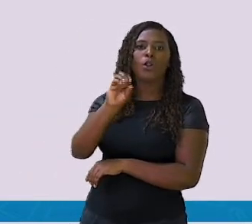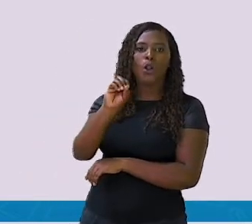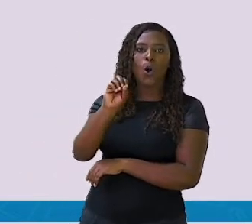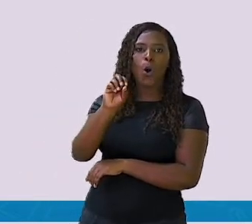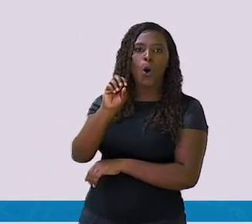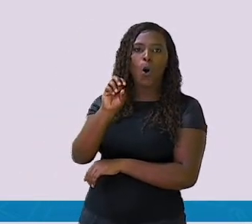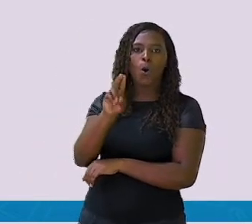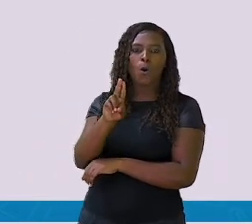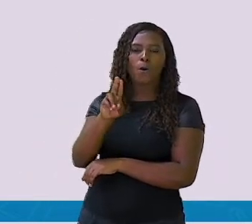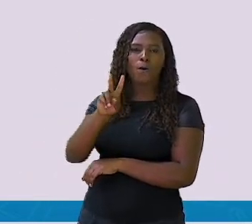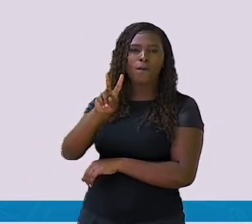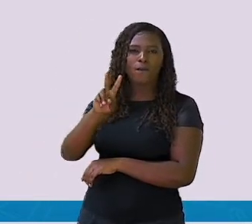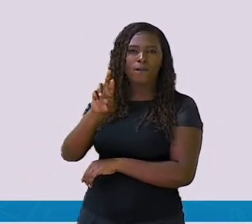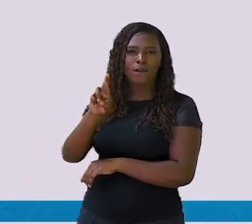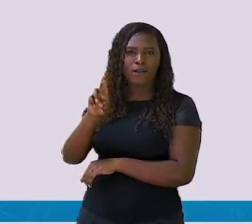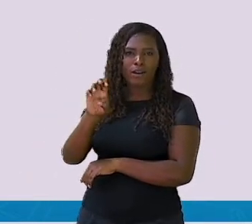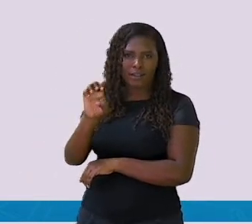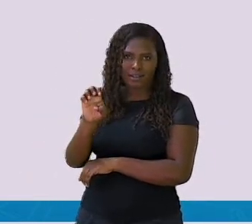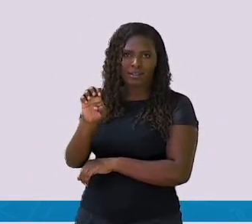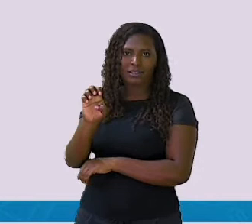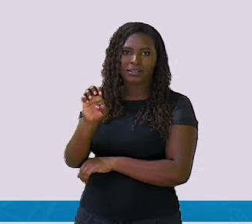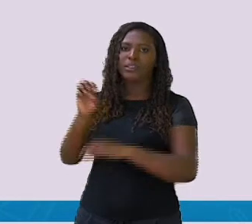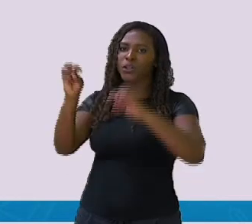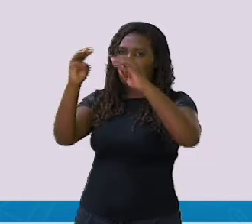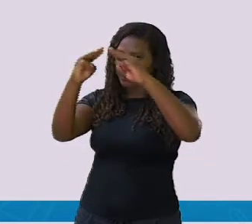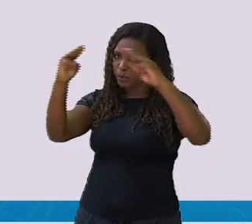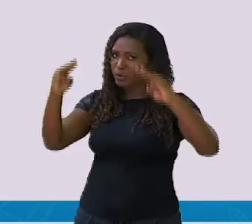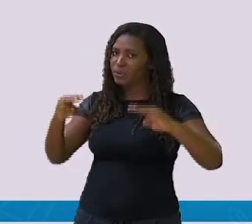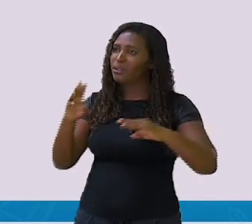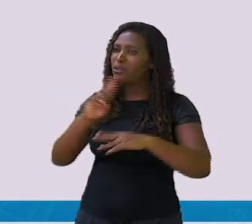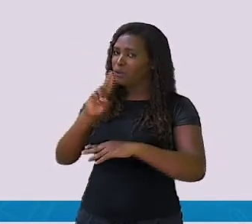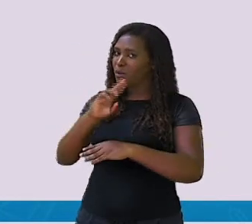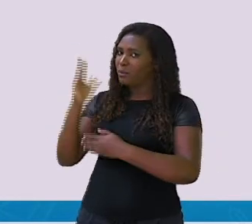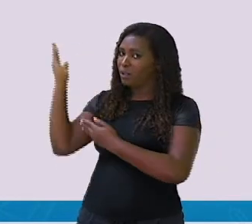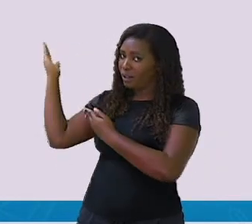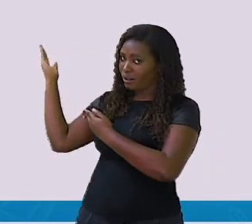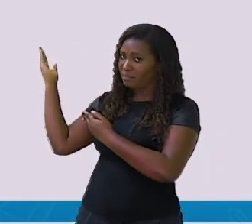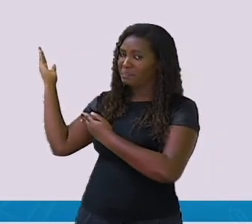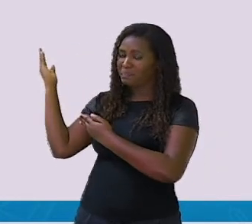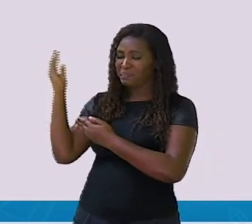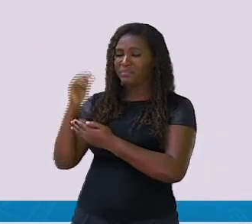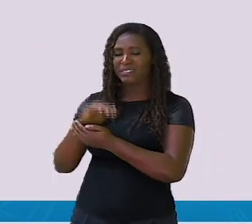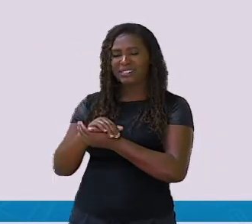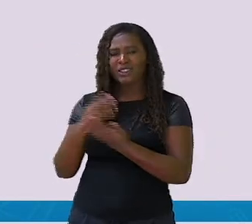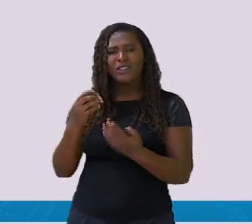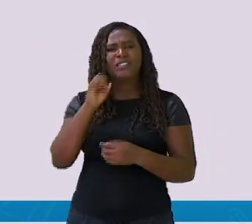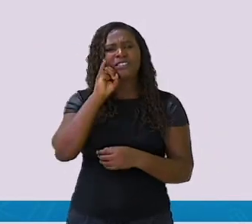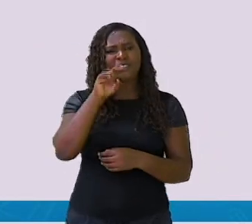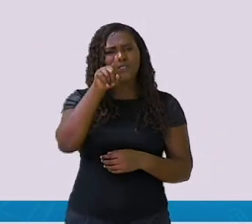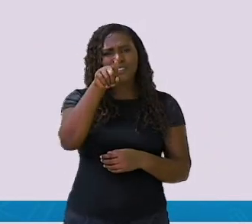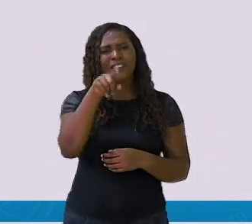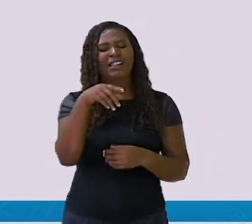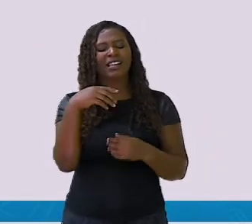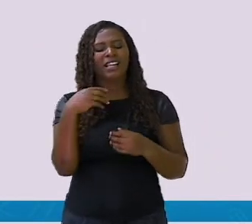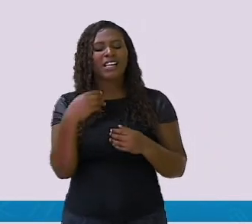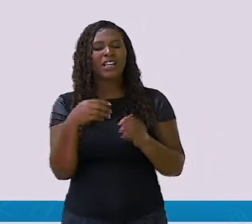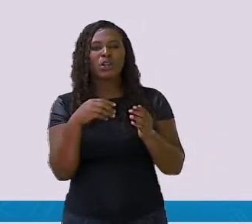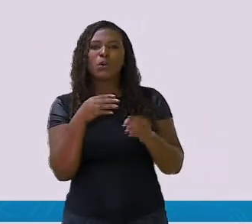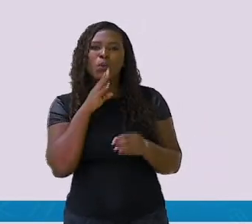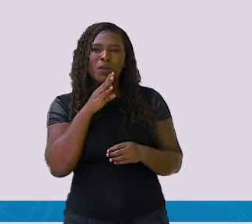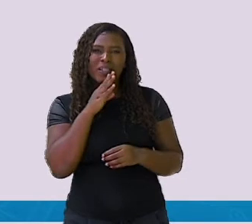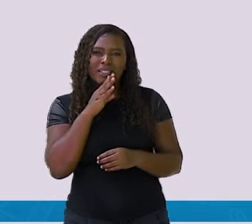quando se fala em museus. Então, se você quiser conhecer um pouco mais, pesquise na internet como se